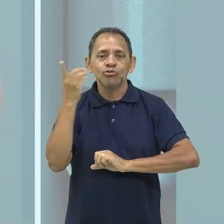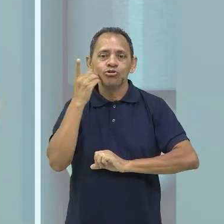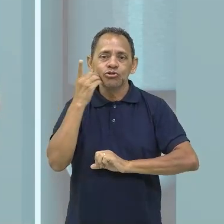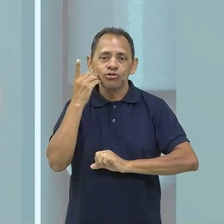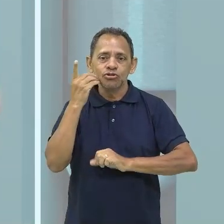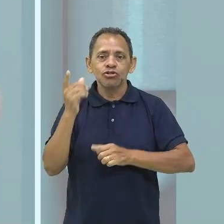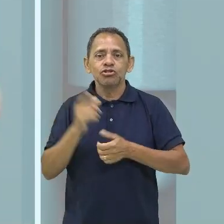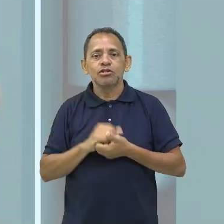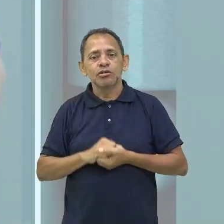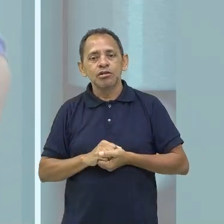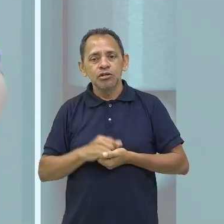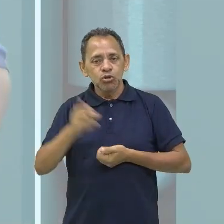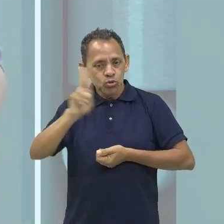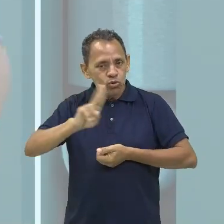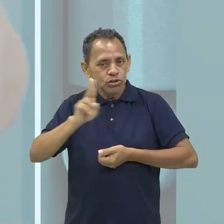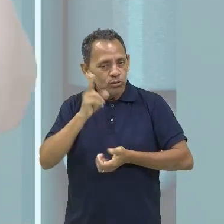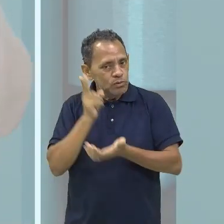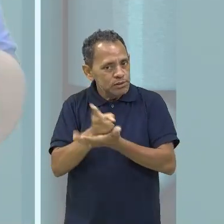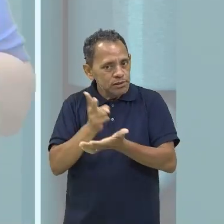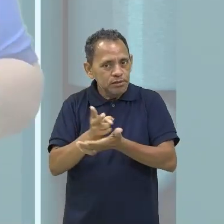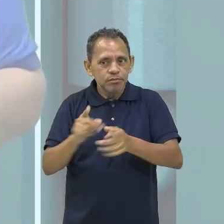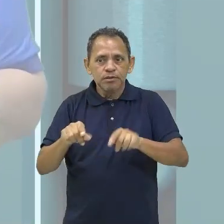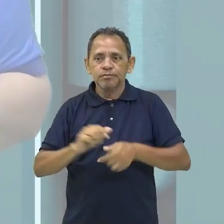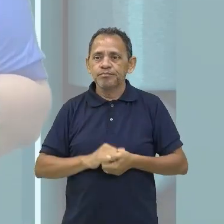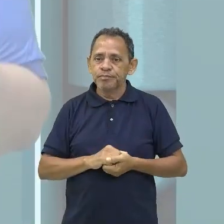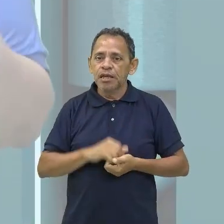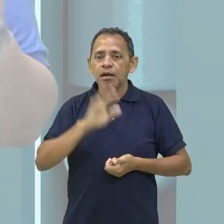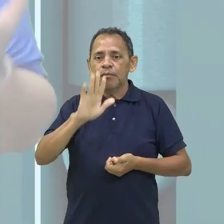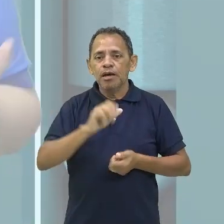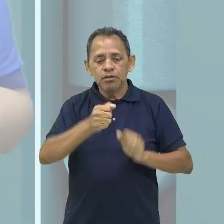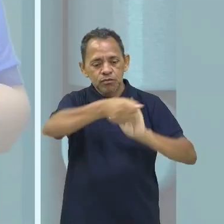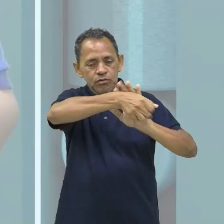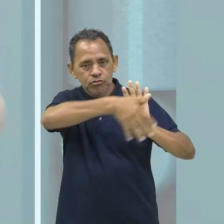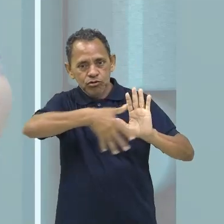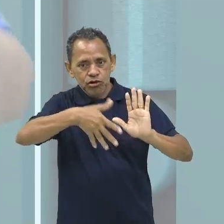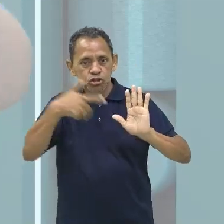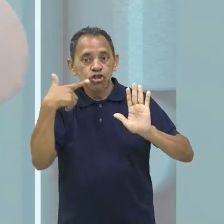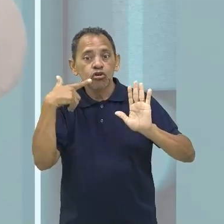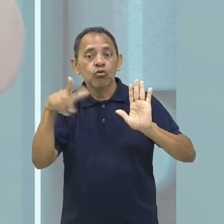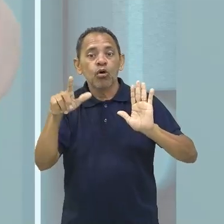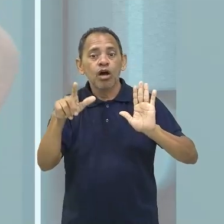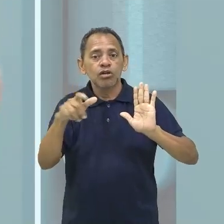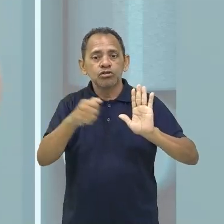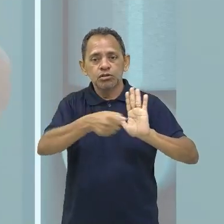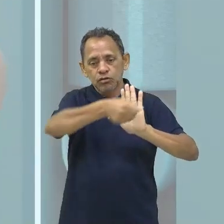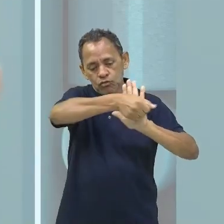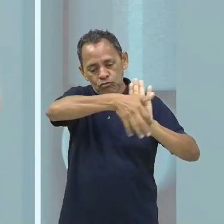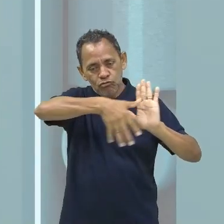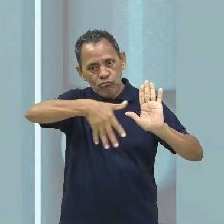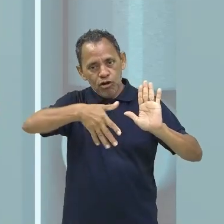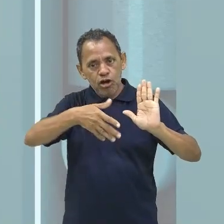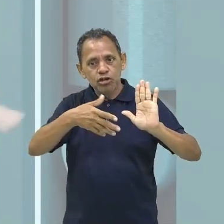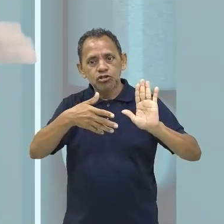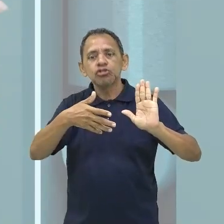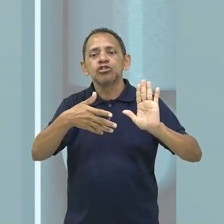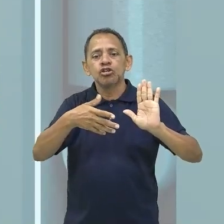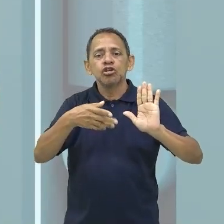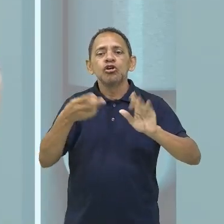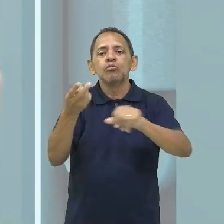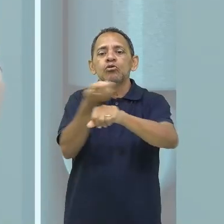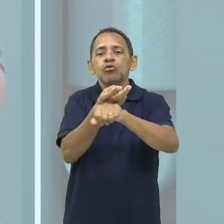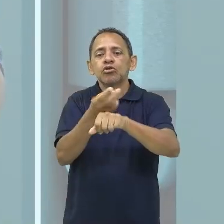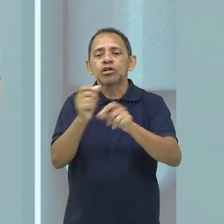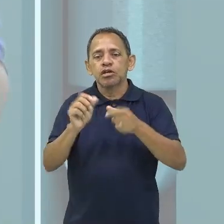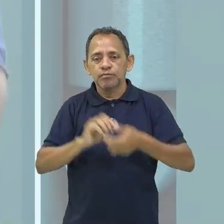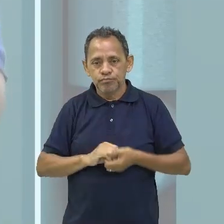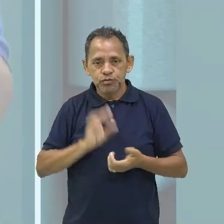cotidiana, usual. Mas, em se tratando de figura de linguagem, o que nós queremos, ou o que se busca quando se utiliza, é